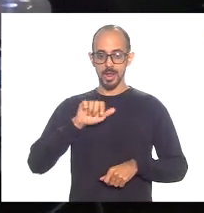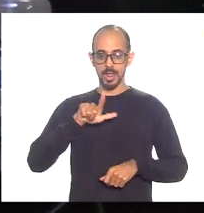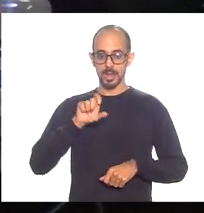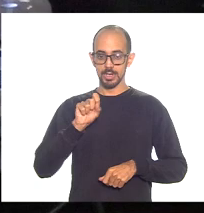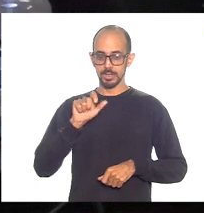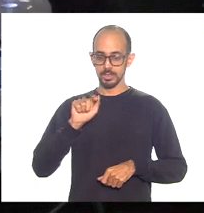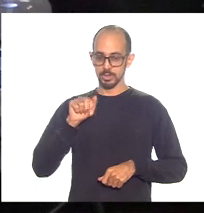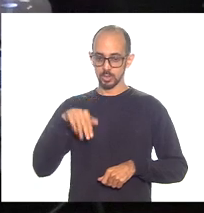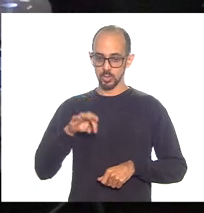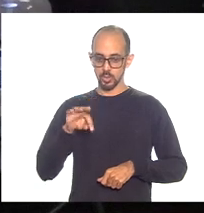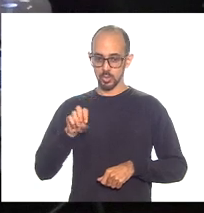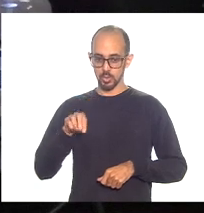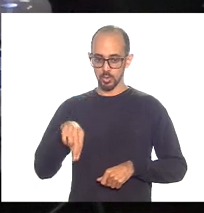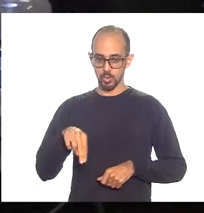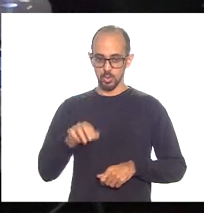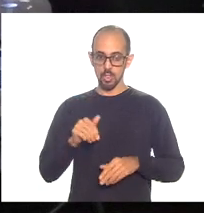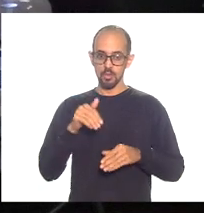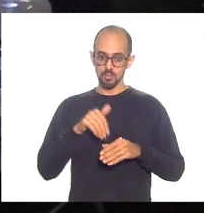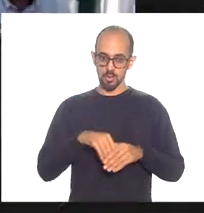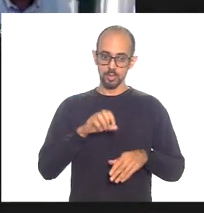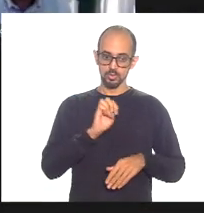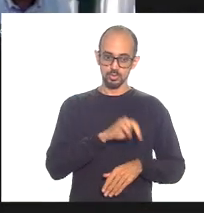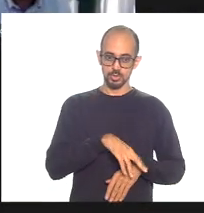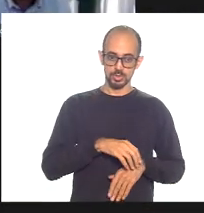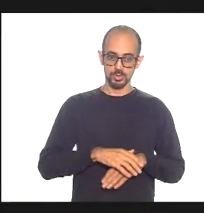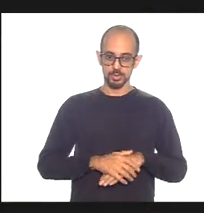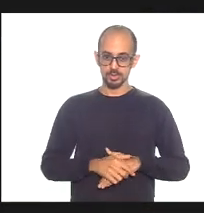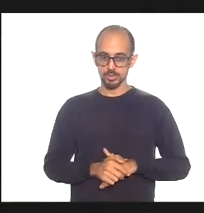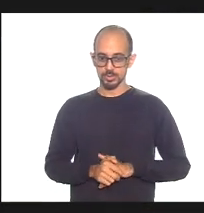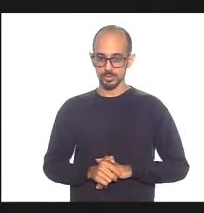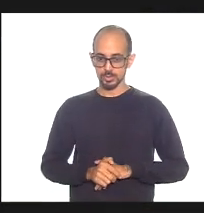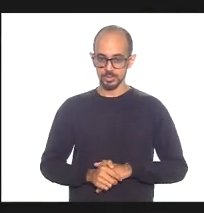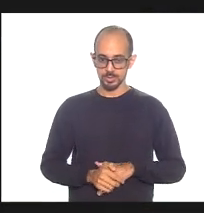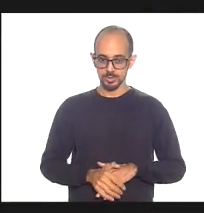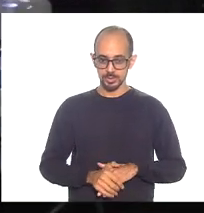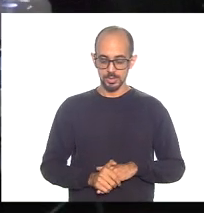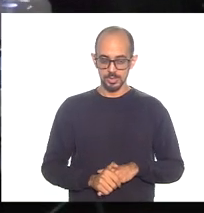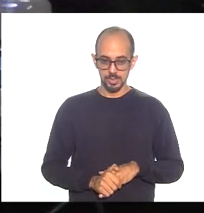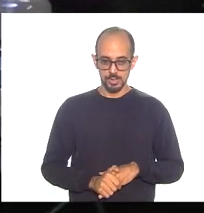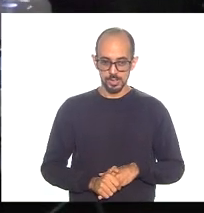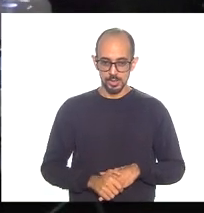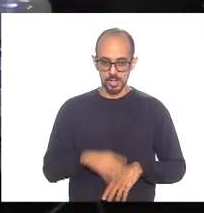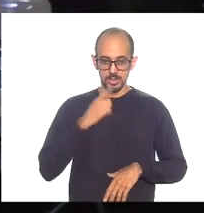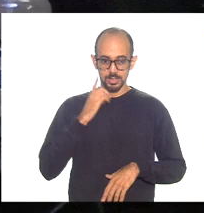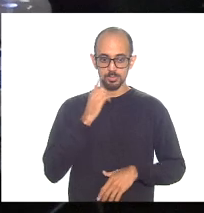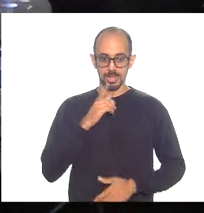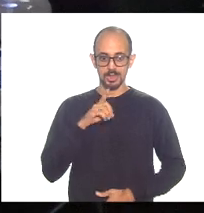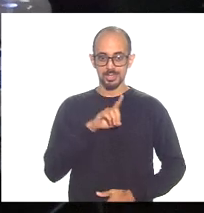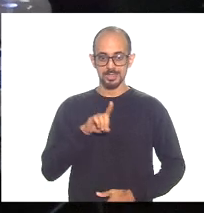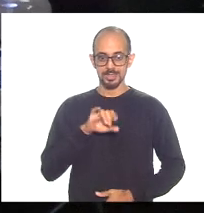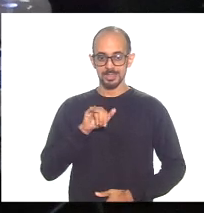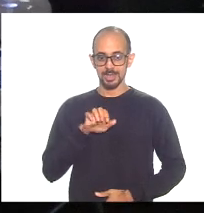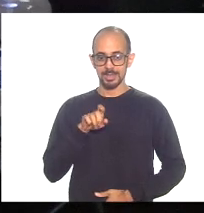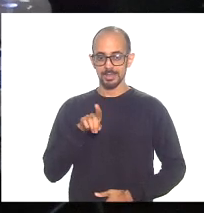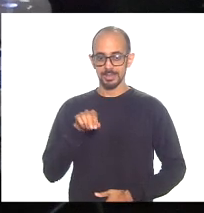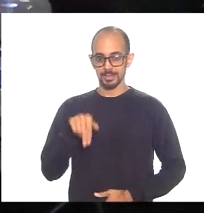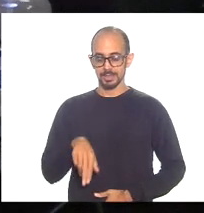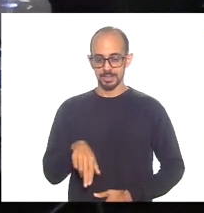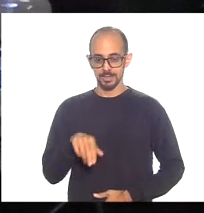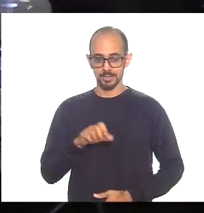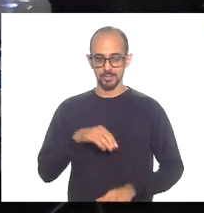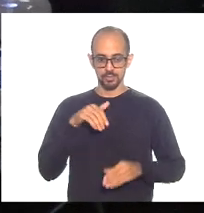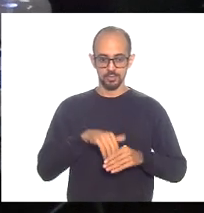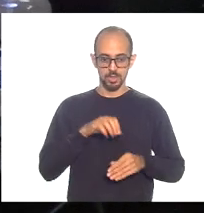Wellington José. Eu voto favorável, Tiaju, presidente. Favorável. Deputada Zeidan.